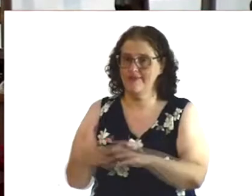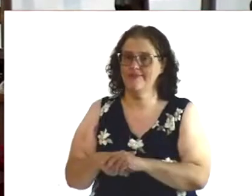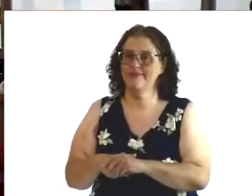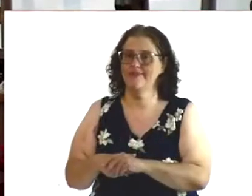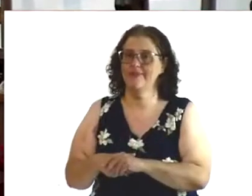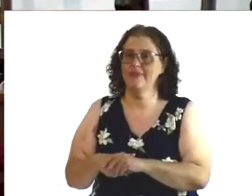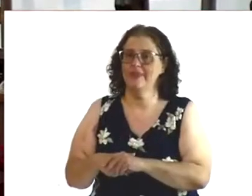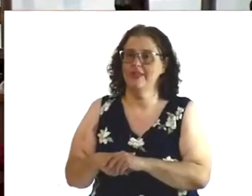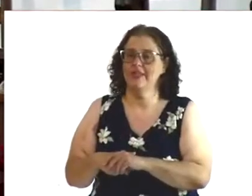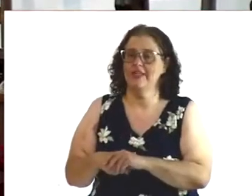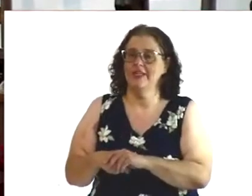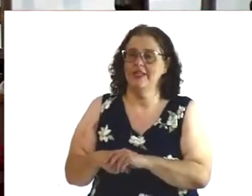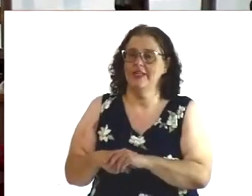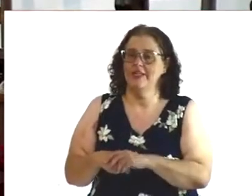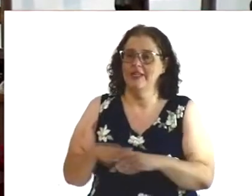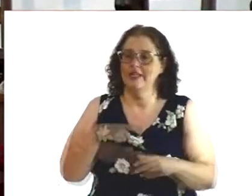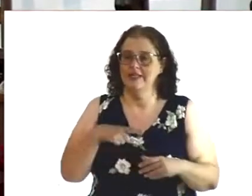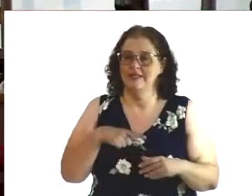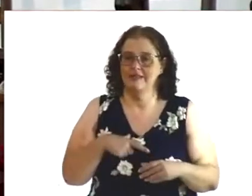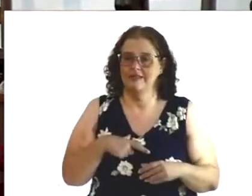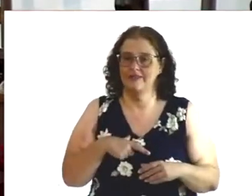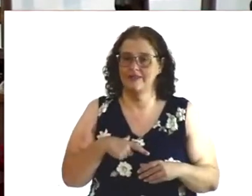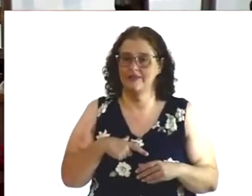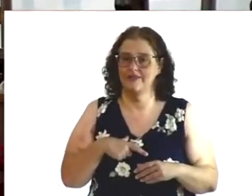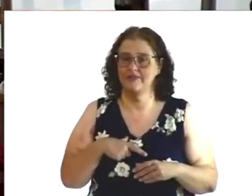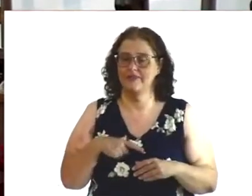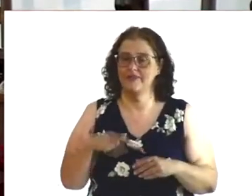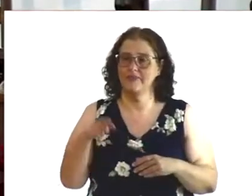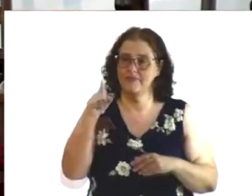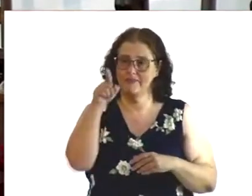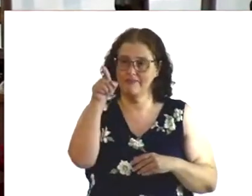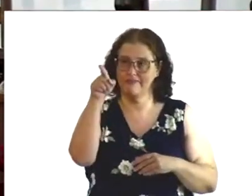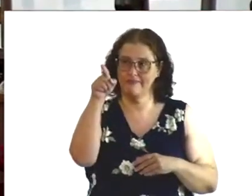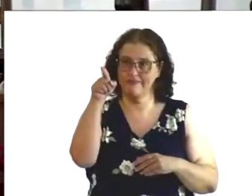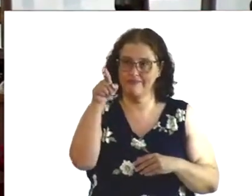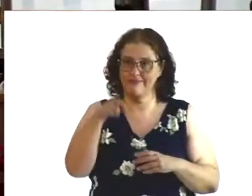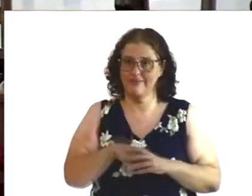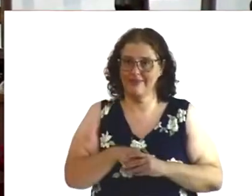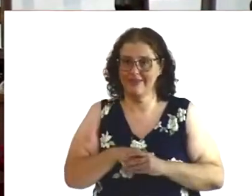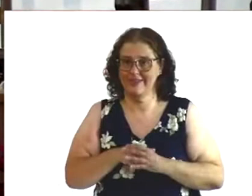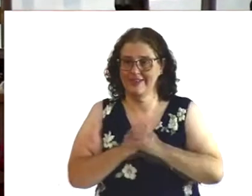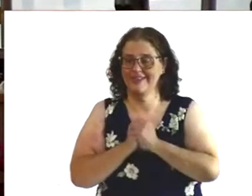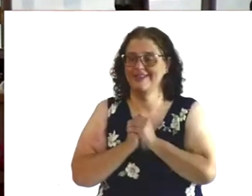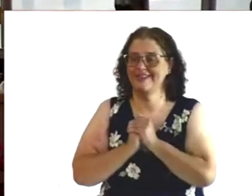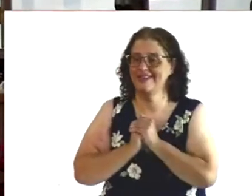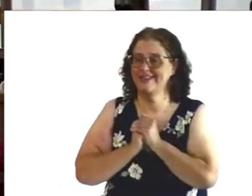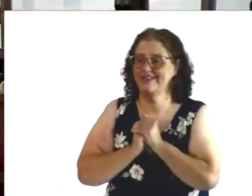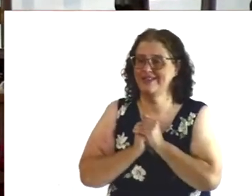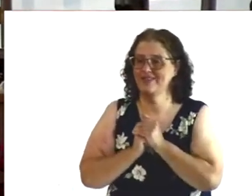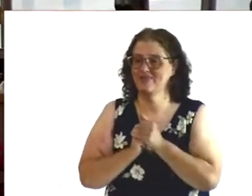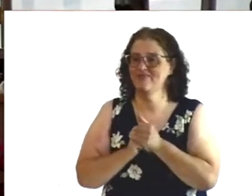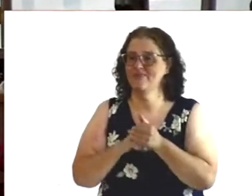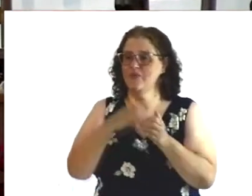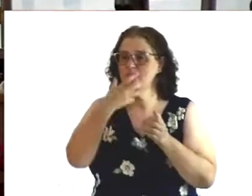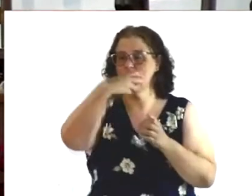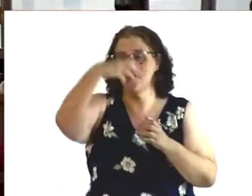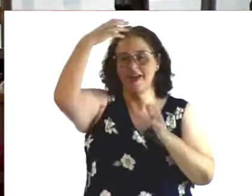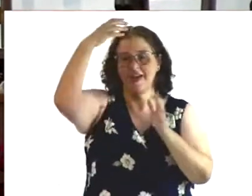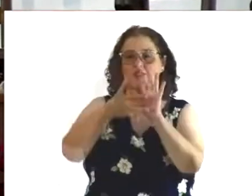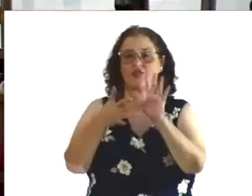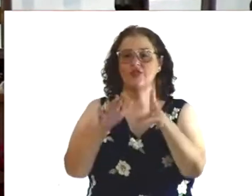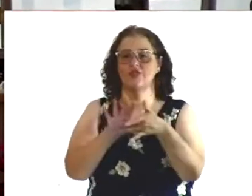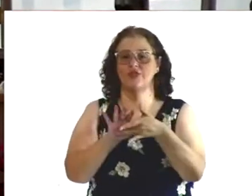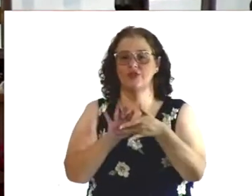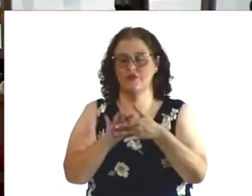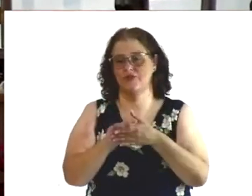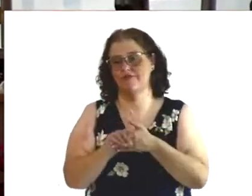o tema da nossa meditação nessa noite. Onde será que está o rei Jesus,